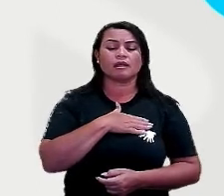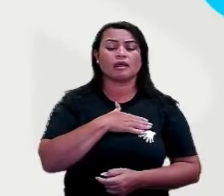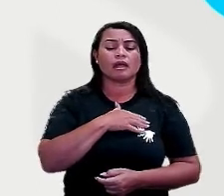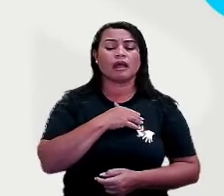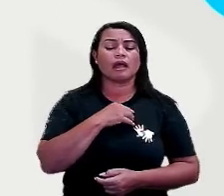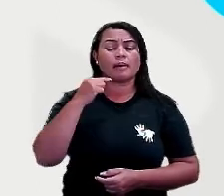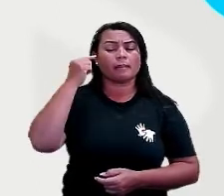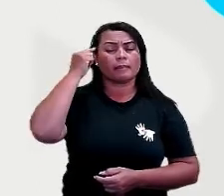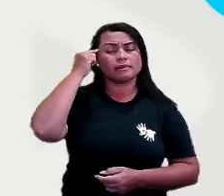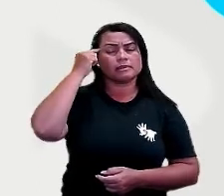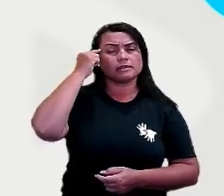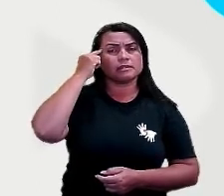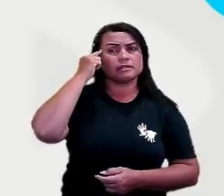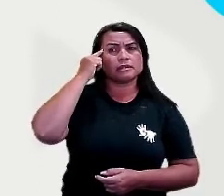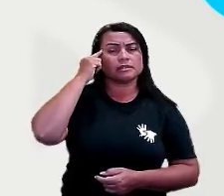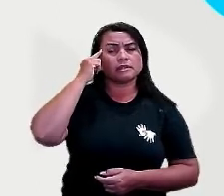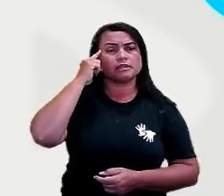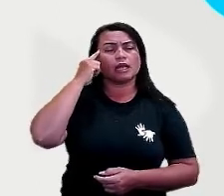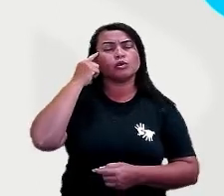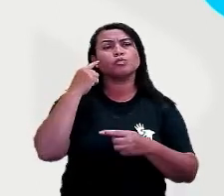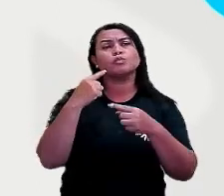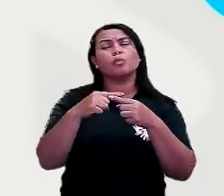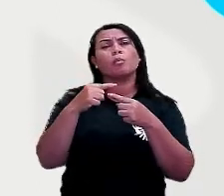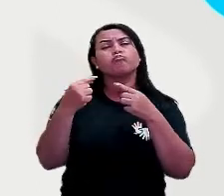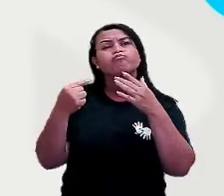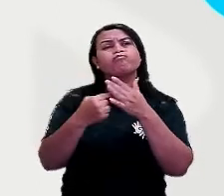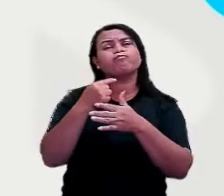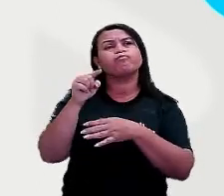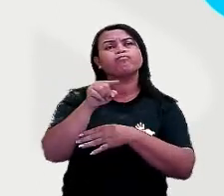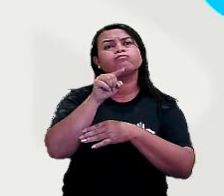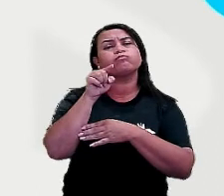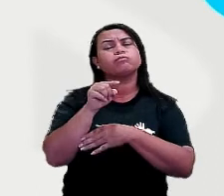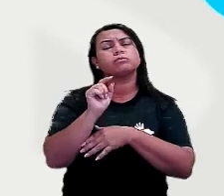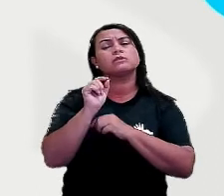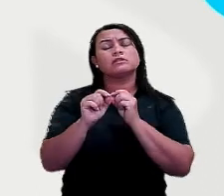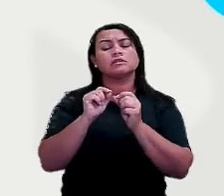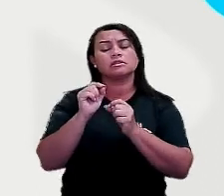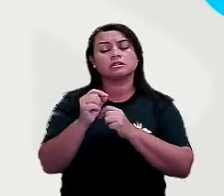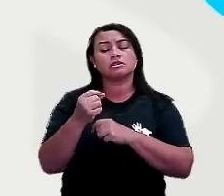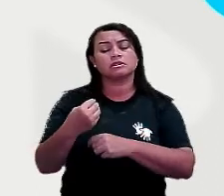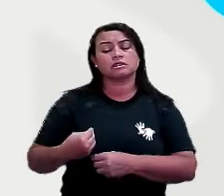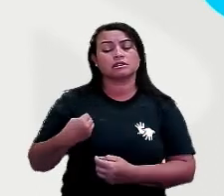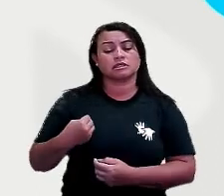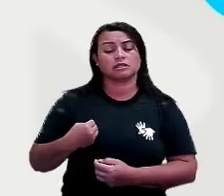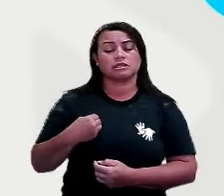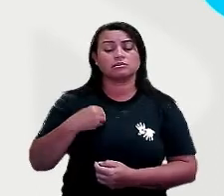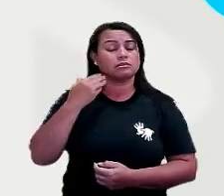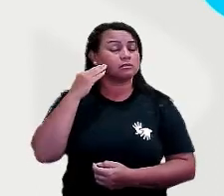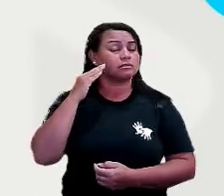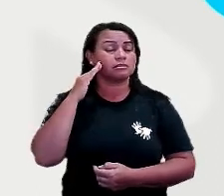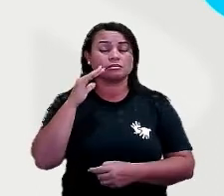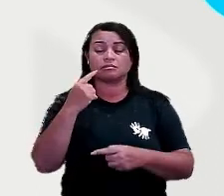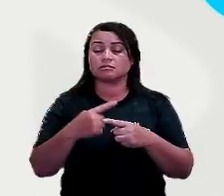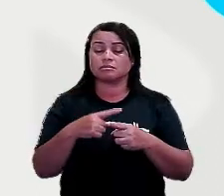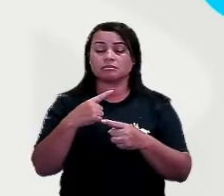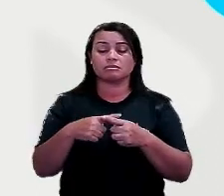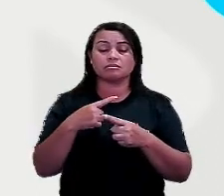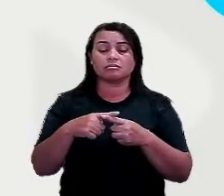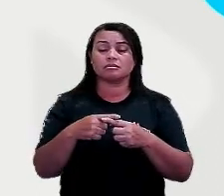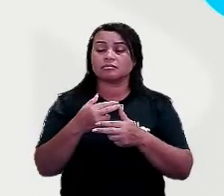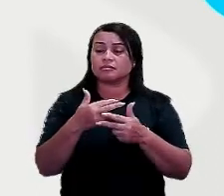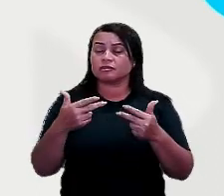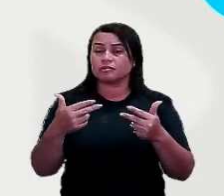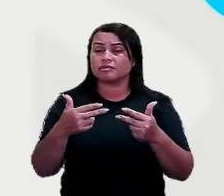nos porquês da existência. Não sabia por que as coisas não estavam indo